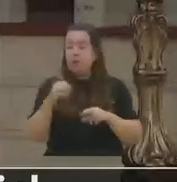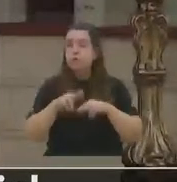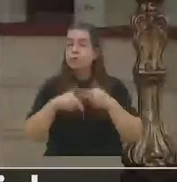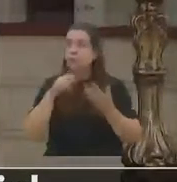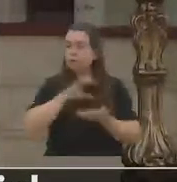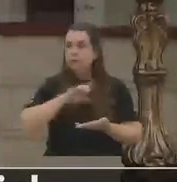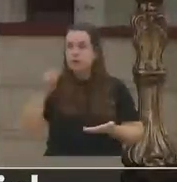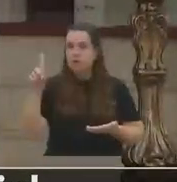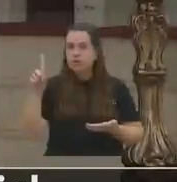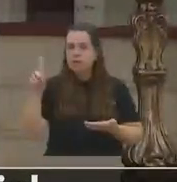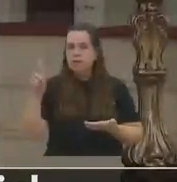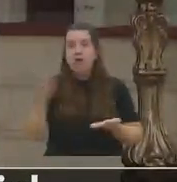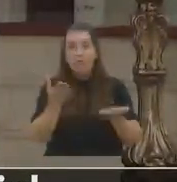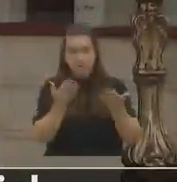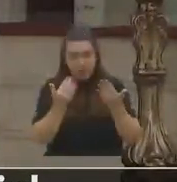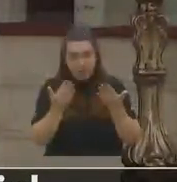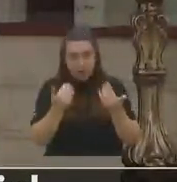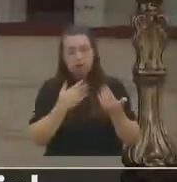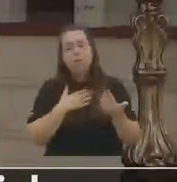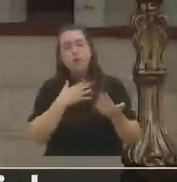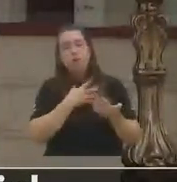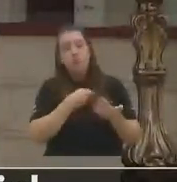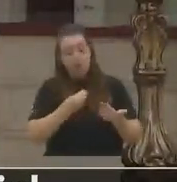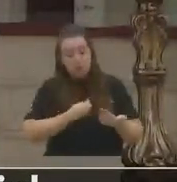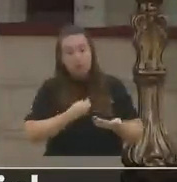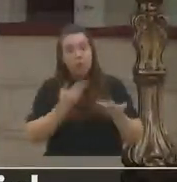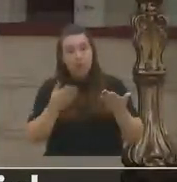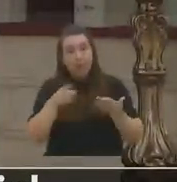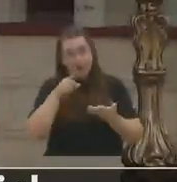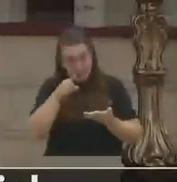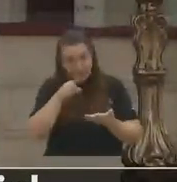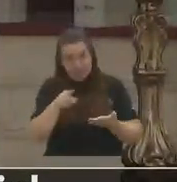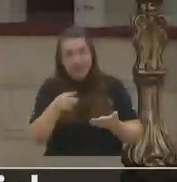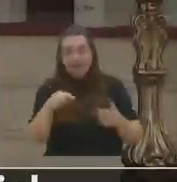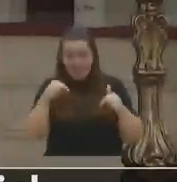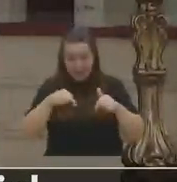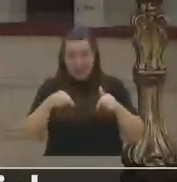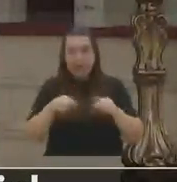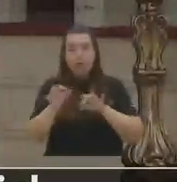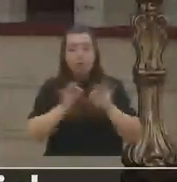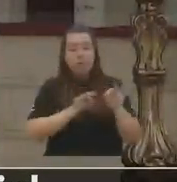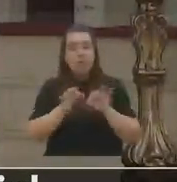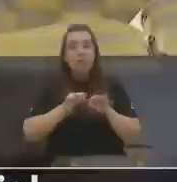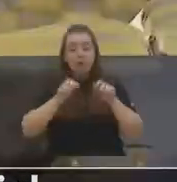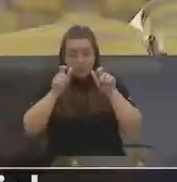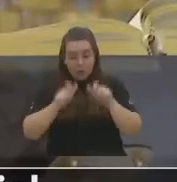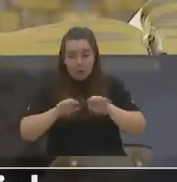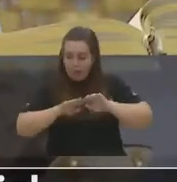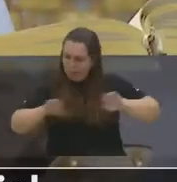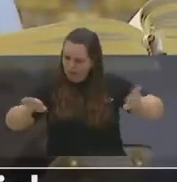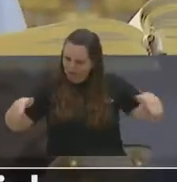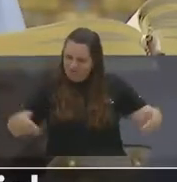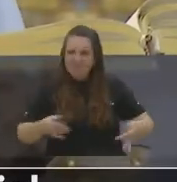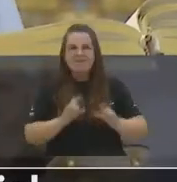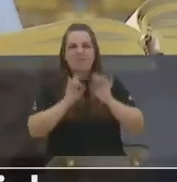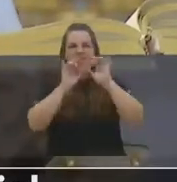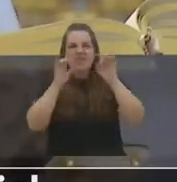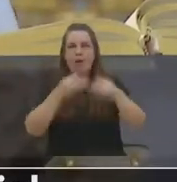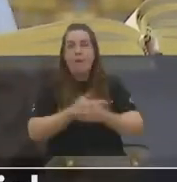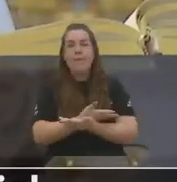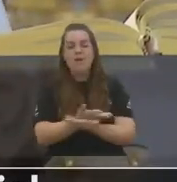Deus. Venham, meus filhos, eu estou aguardando vocês aqui, eu estou preparando um mesão para vocês,